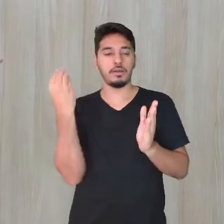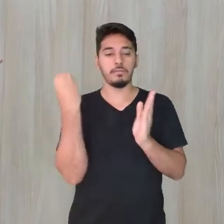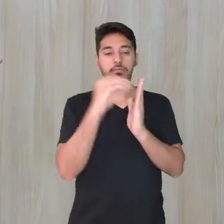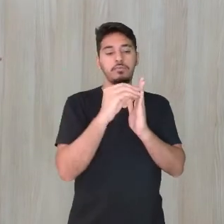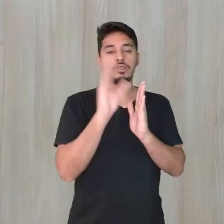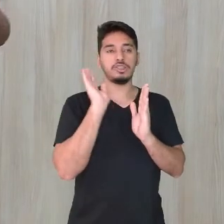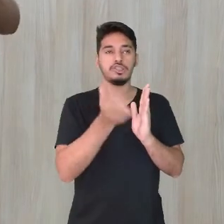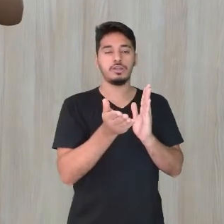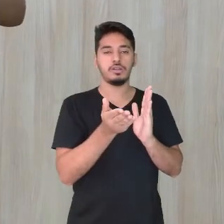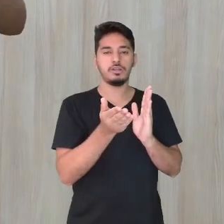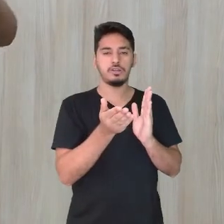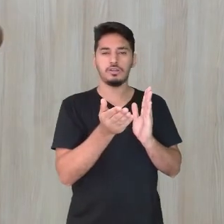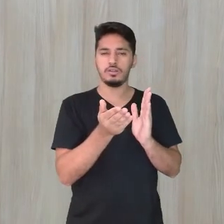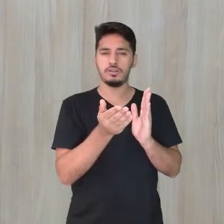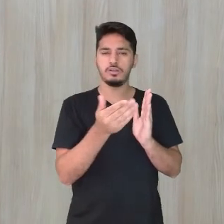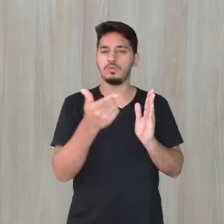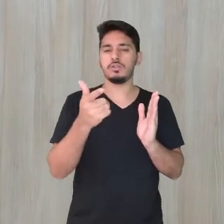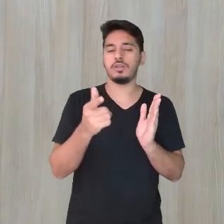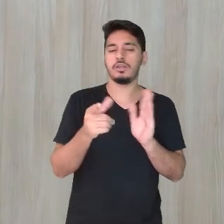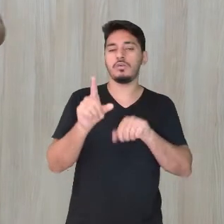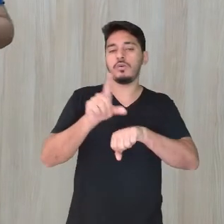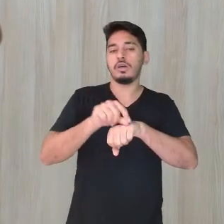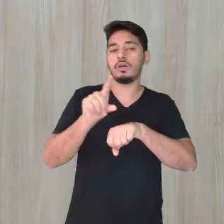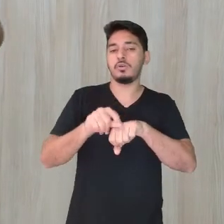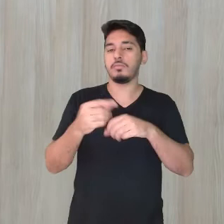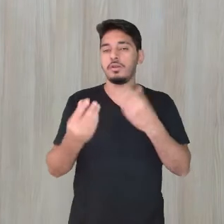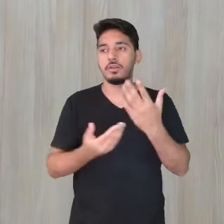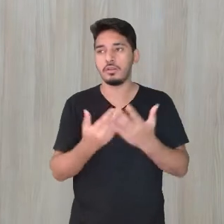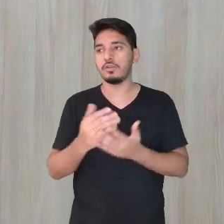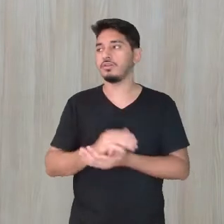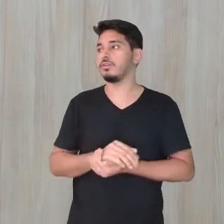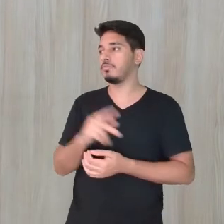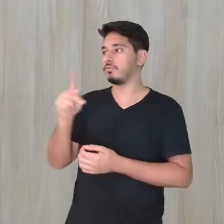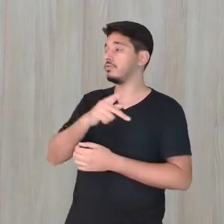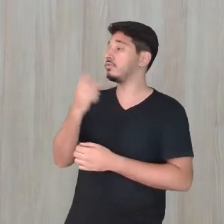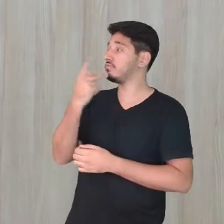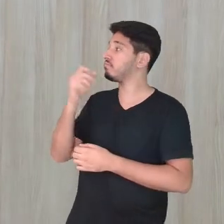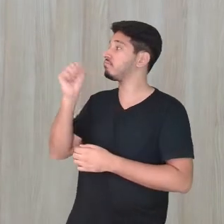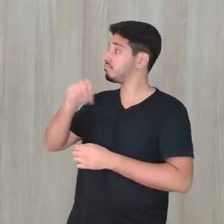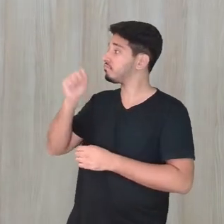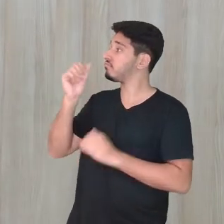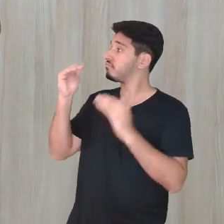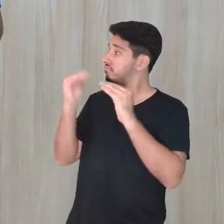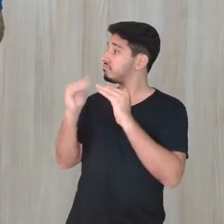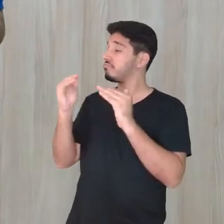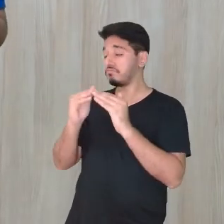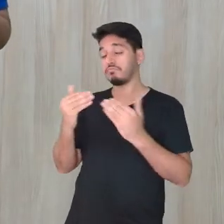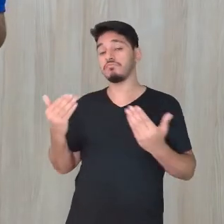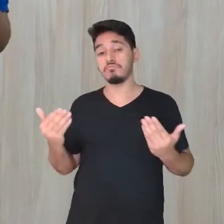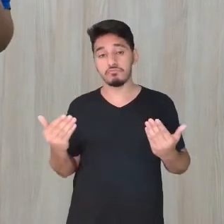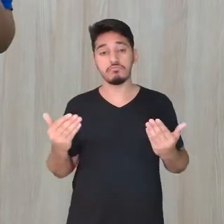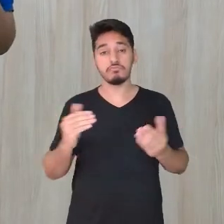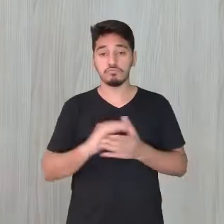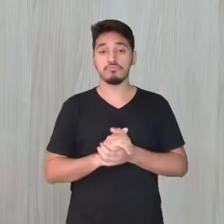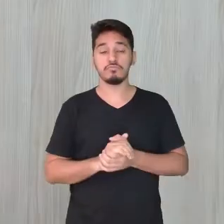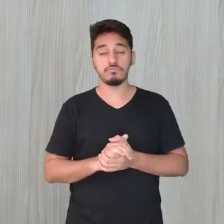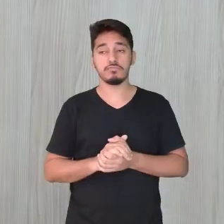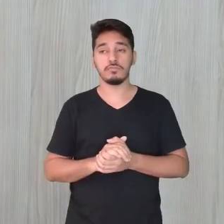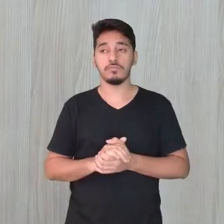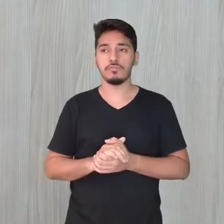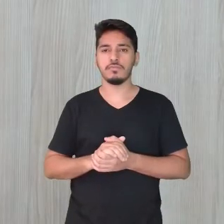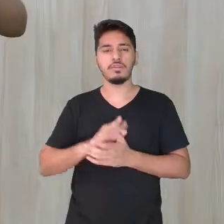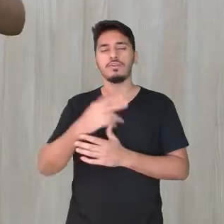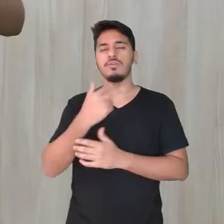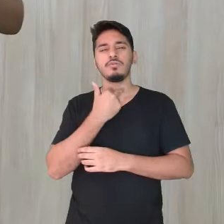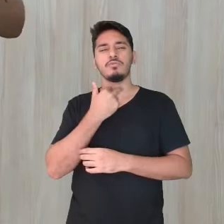desenvolver. E não ir para o argumento, né, professora? A professora Adriana está assim, é verdade, é verdade. Concordando com tudo que ela fala. É verdade. Eu